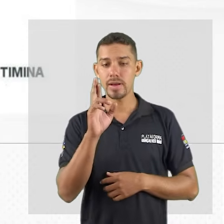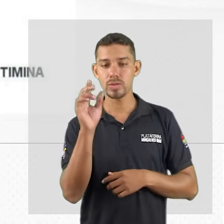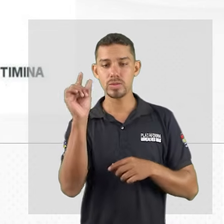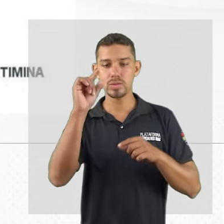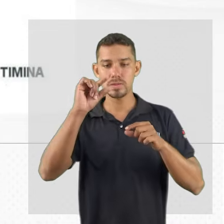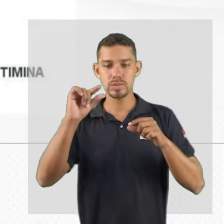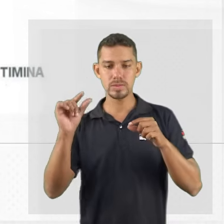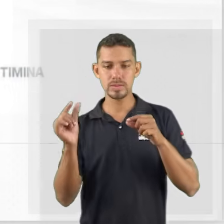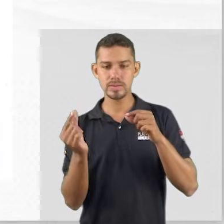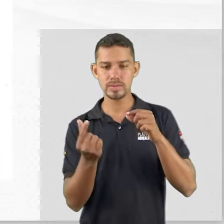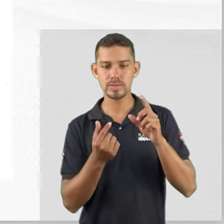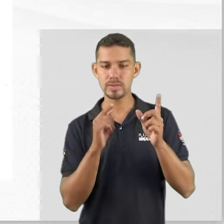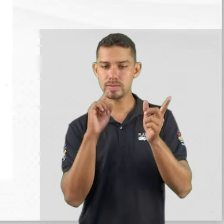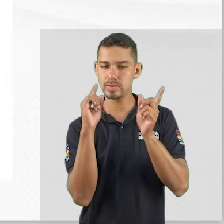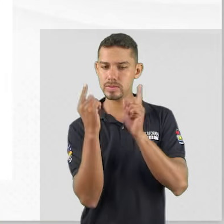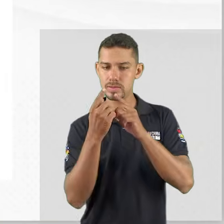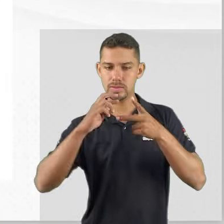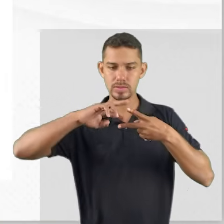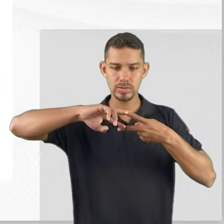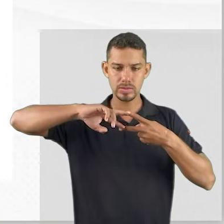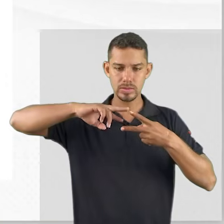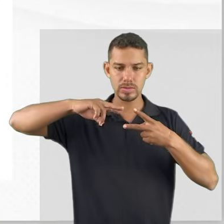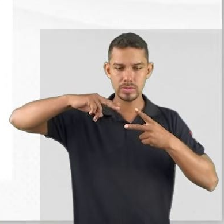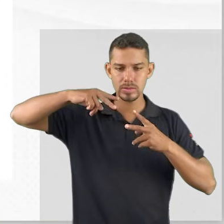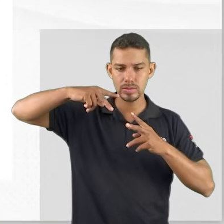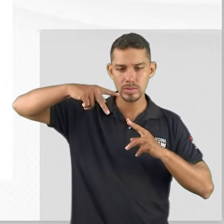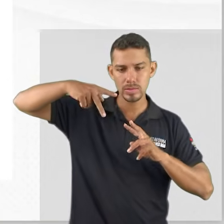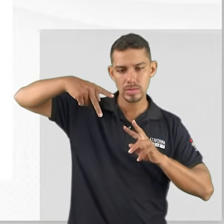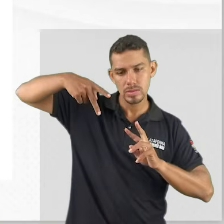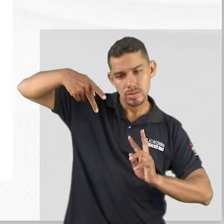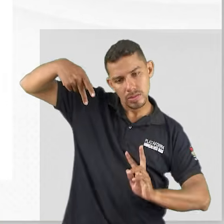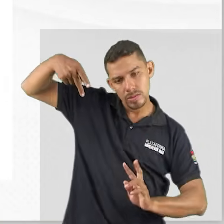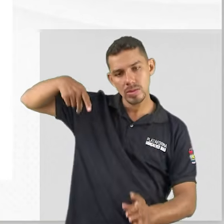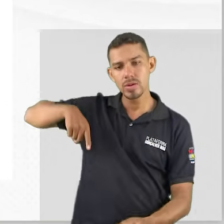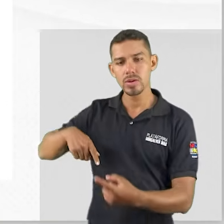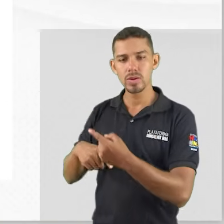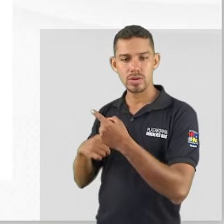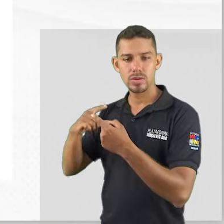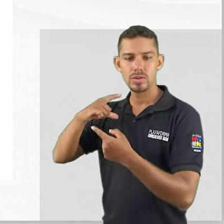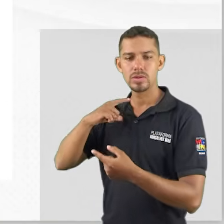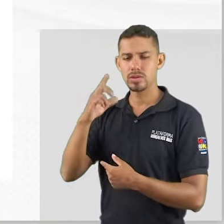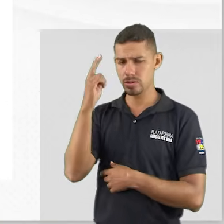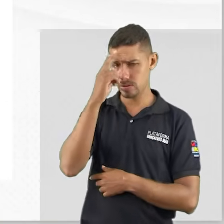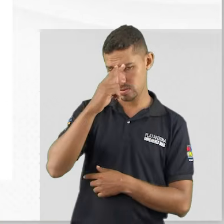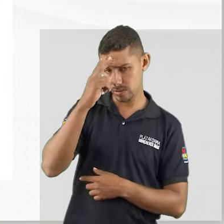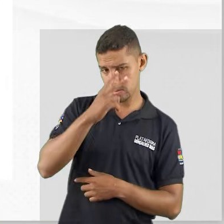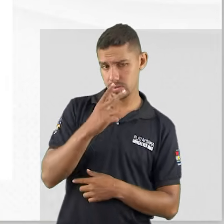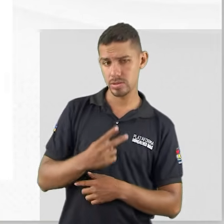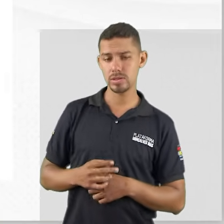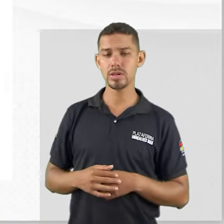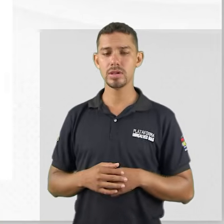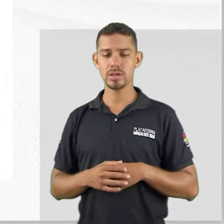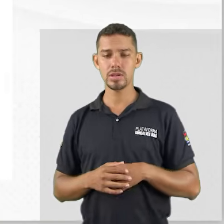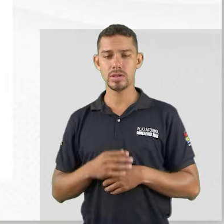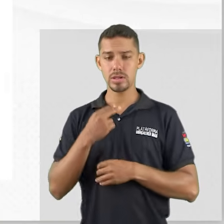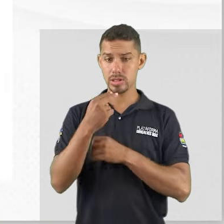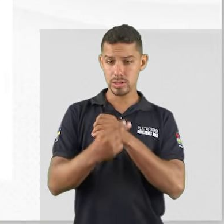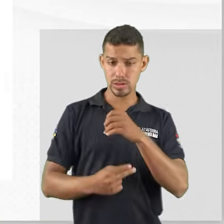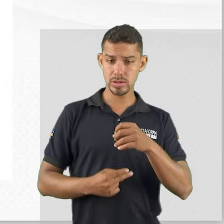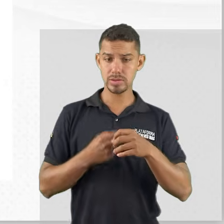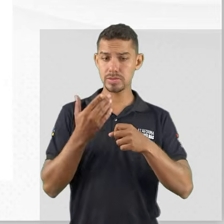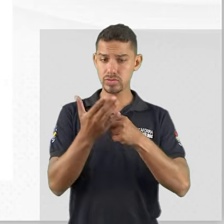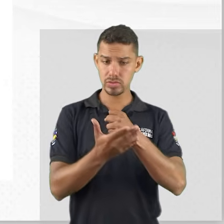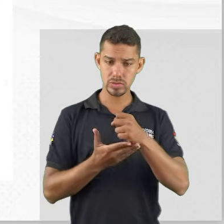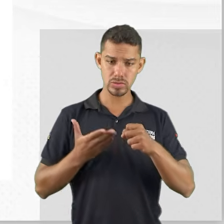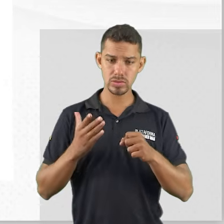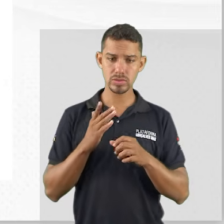ó, a gente pode ver na foto, na figura, essa junção desses nucleotídeos, né, lembrando que o nucleotídeo é a base,